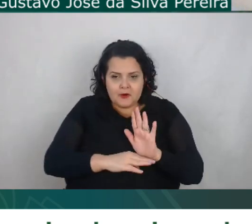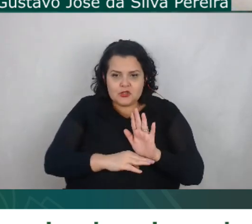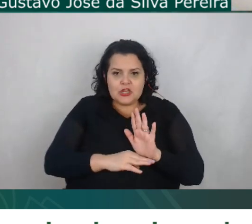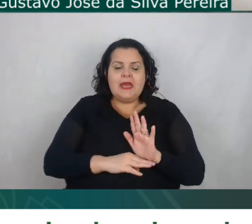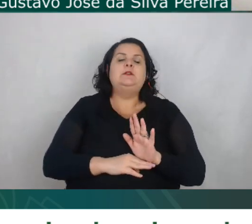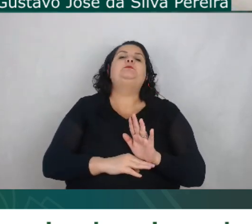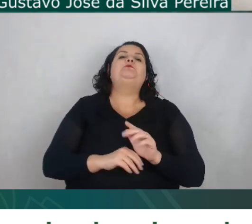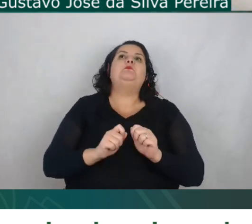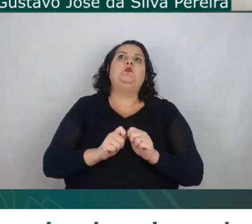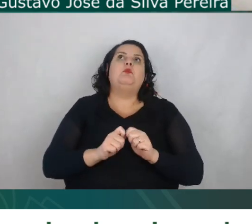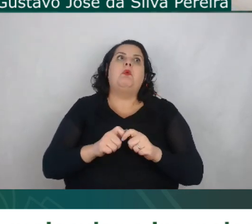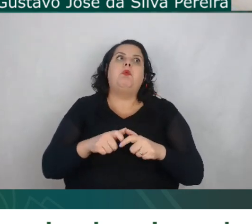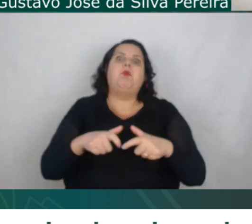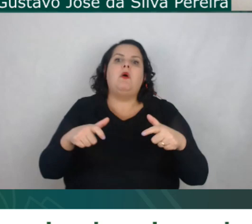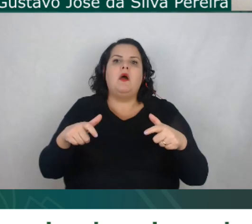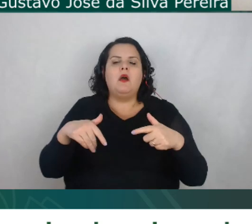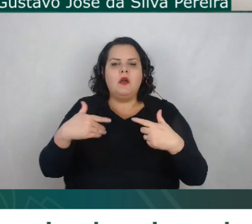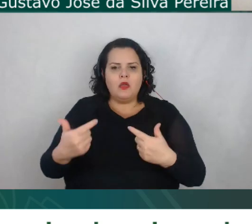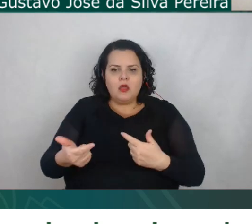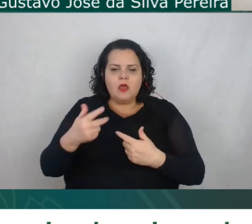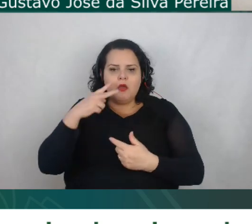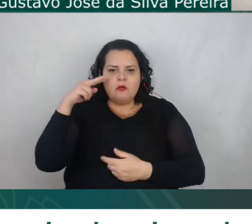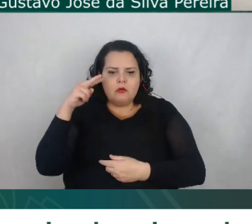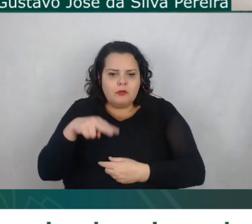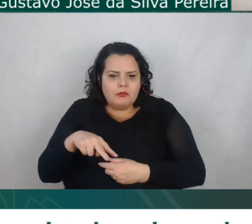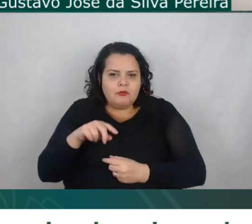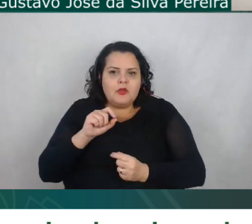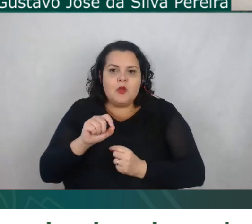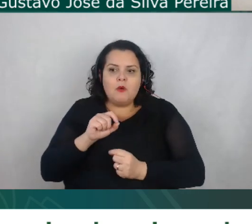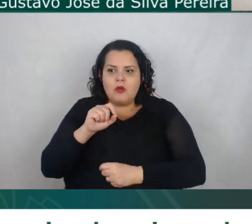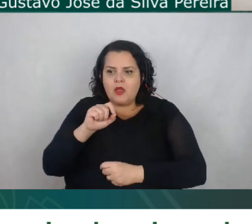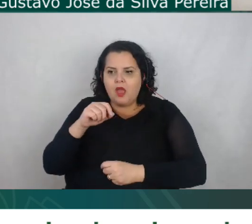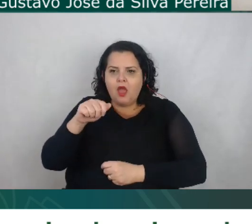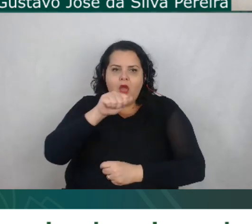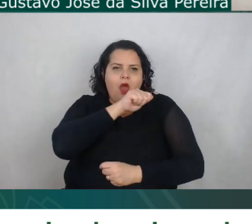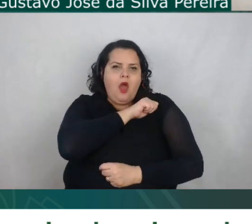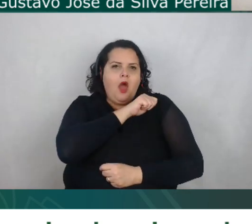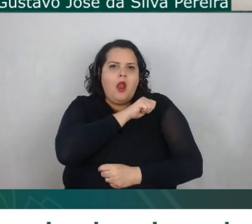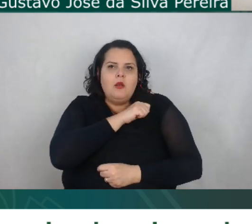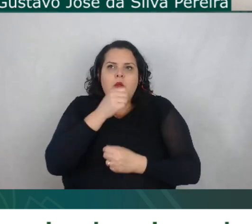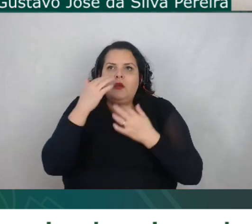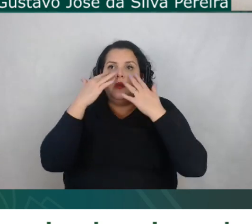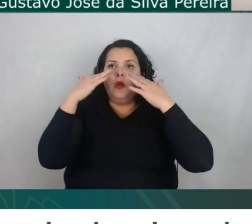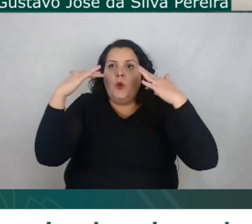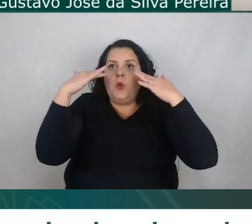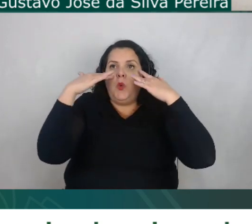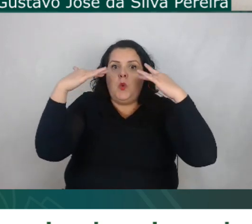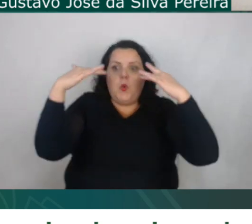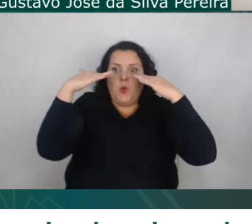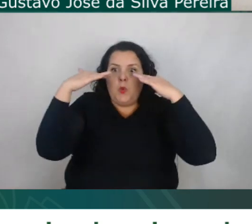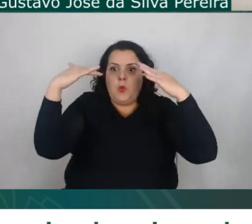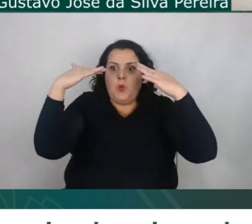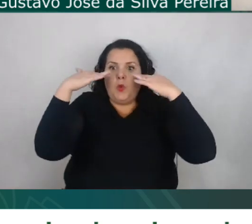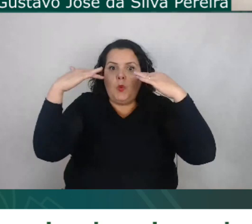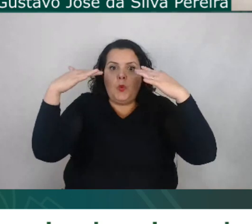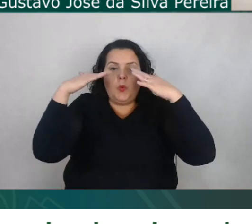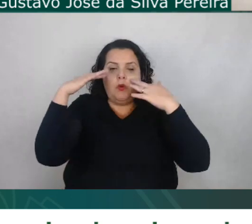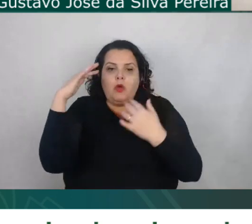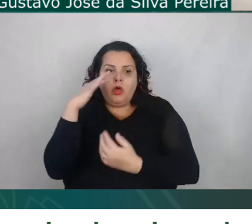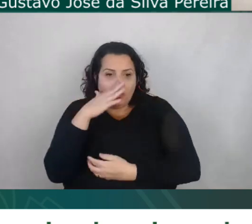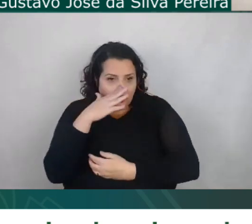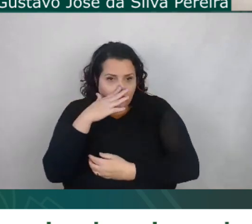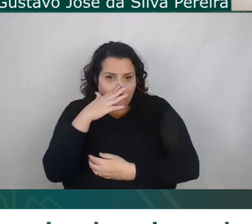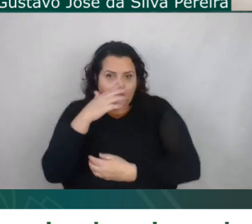muito tempo, assim, de estudante, o brilho nos olhos de alguns alunos, deles olharem e falarem, nossa, eu